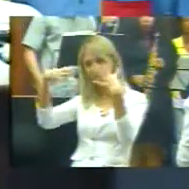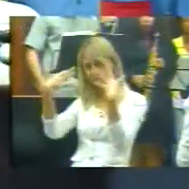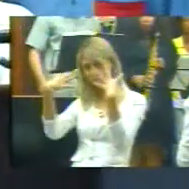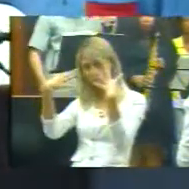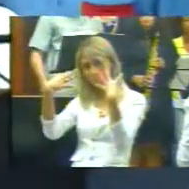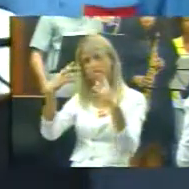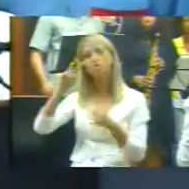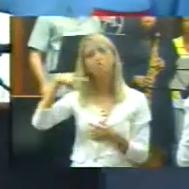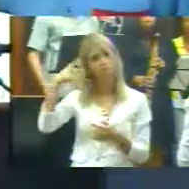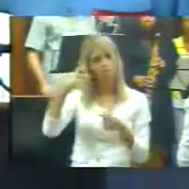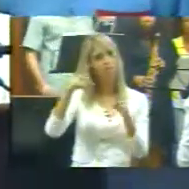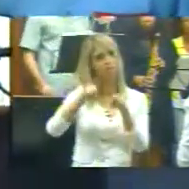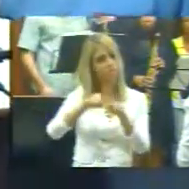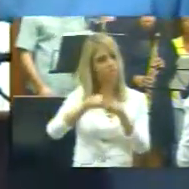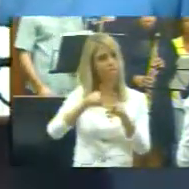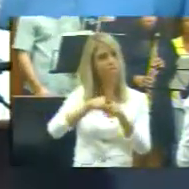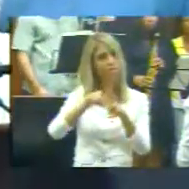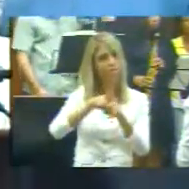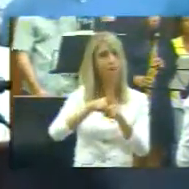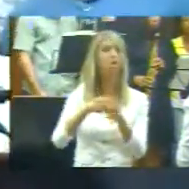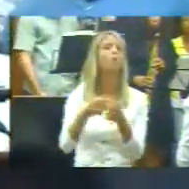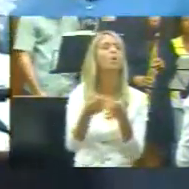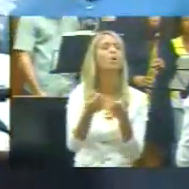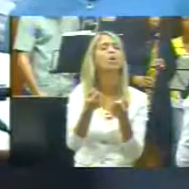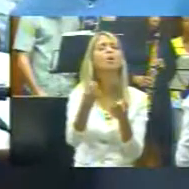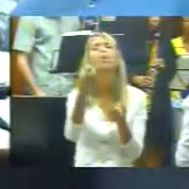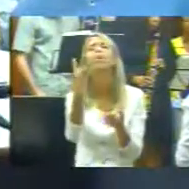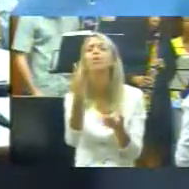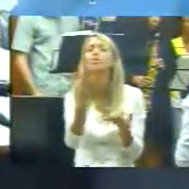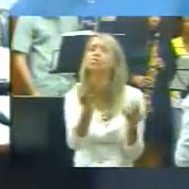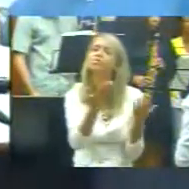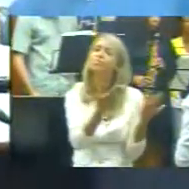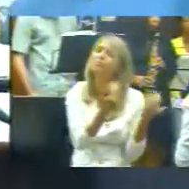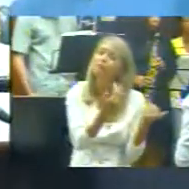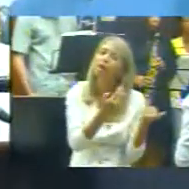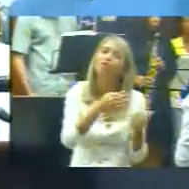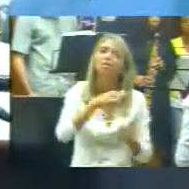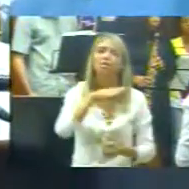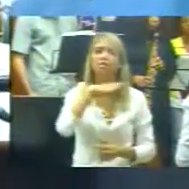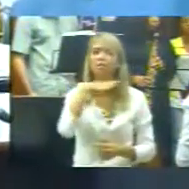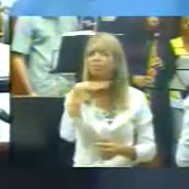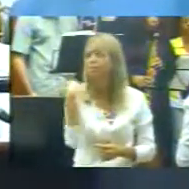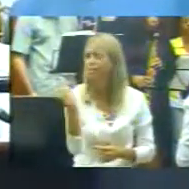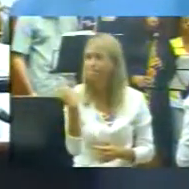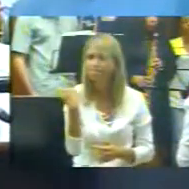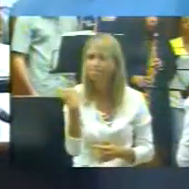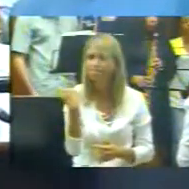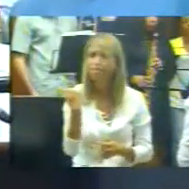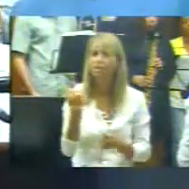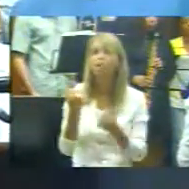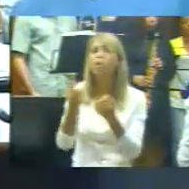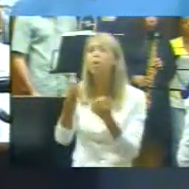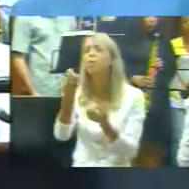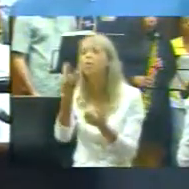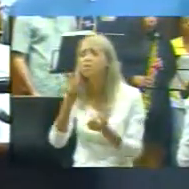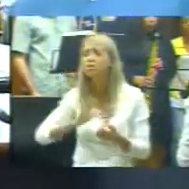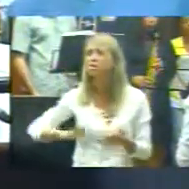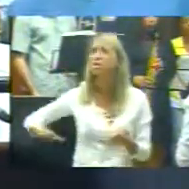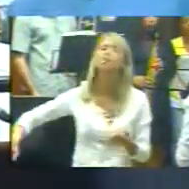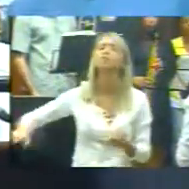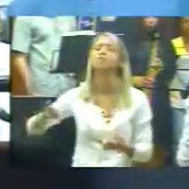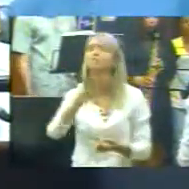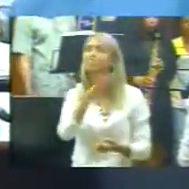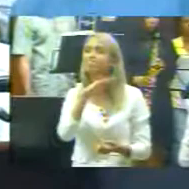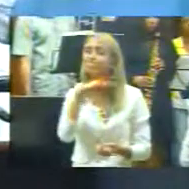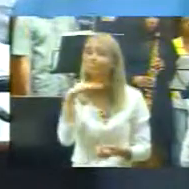jovens. Quantos jovens estão morrendo? Quantas crianças estão morrendo? Nós estamos localizados